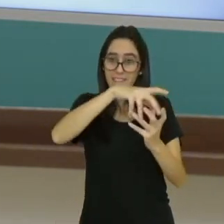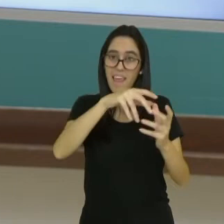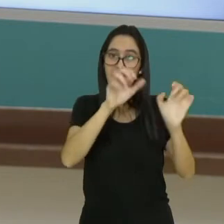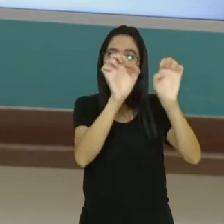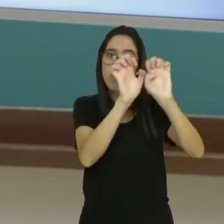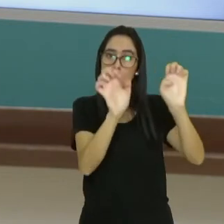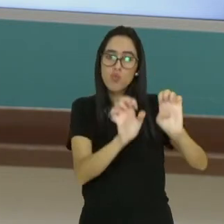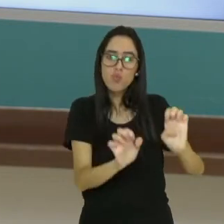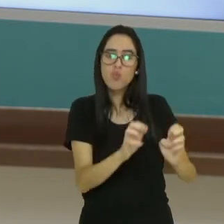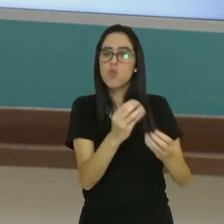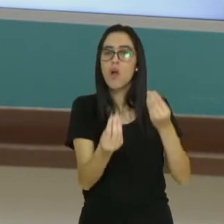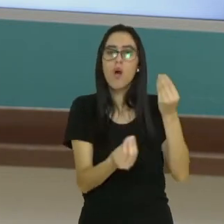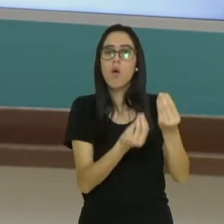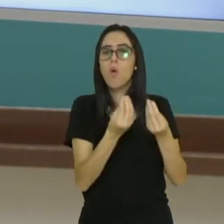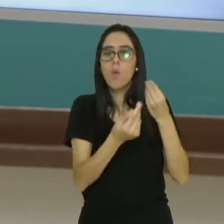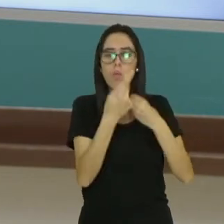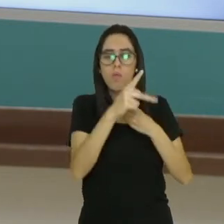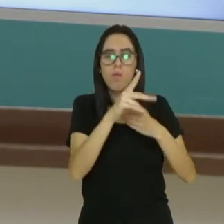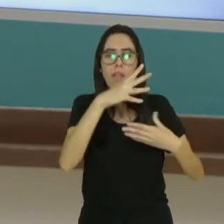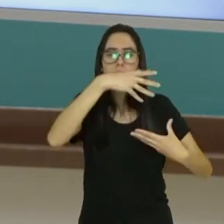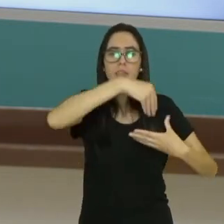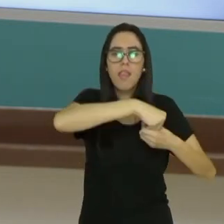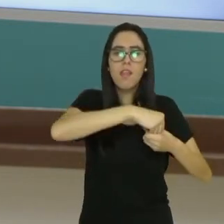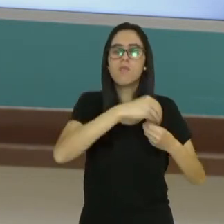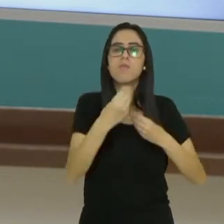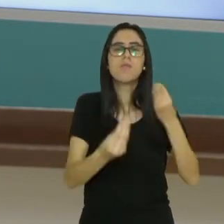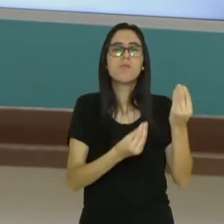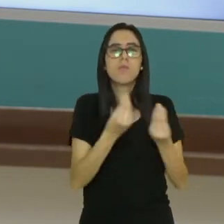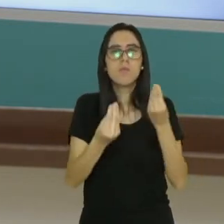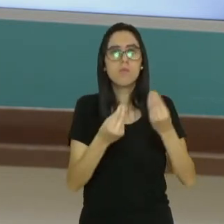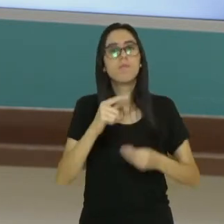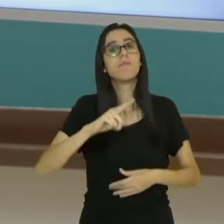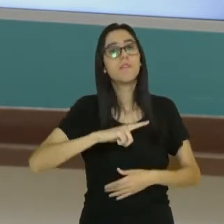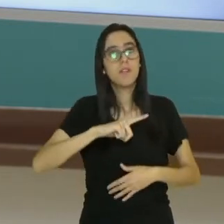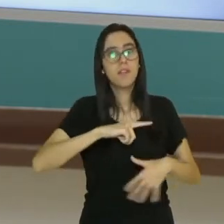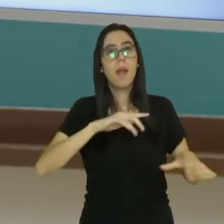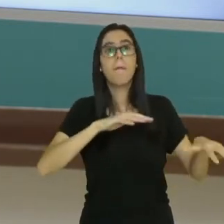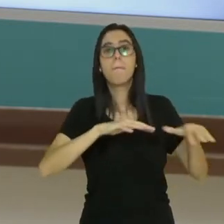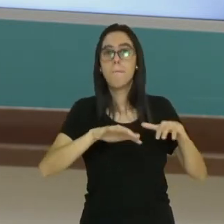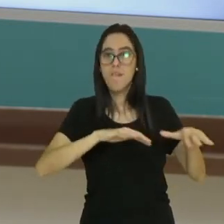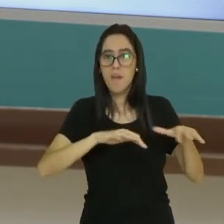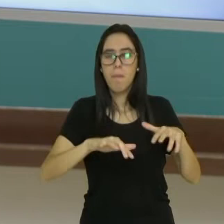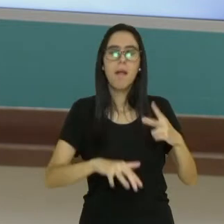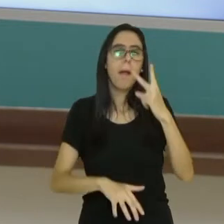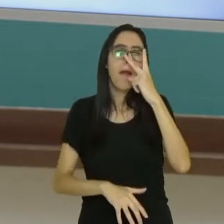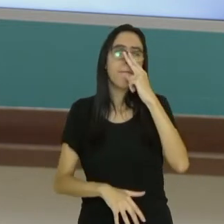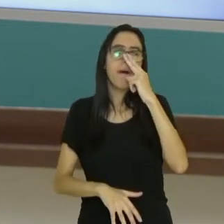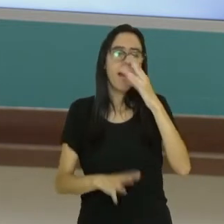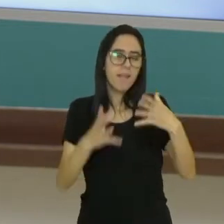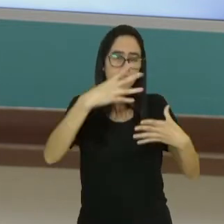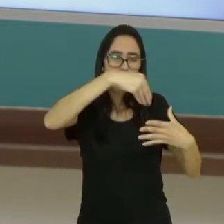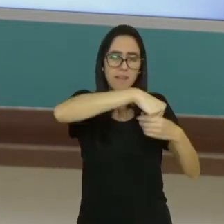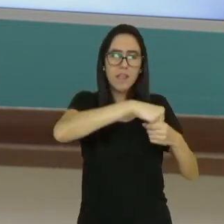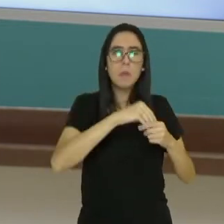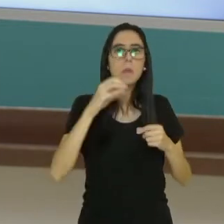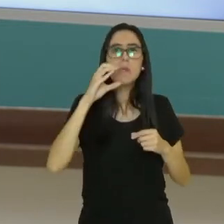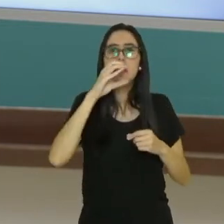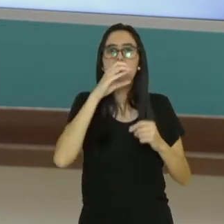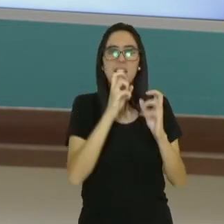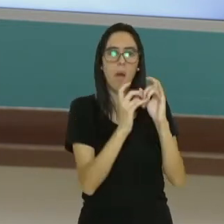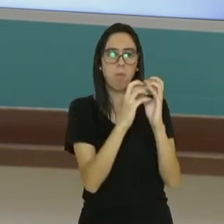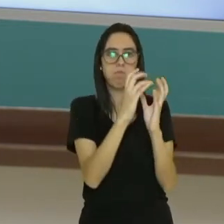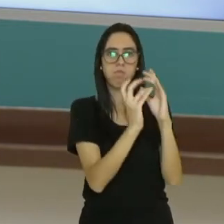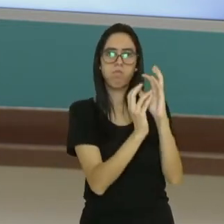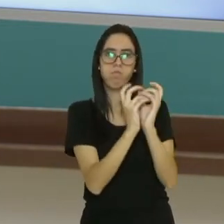da Terra, que se movimenta, então é como se estivesse borbulhando, vamos dizer assim, né, de